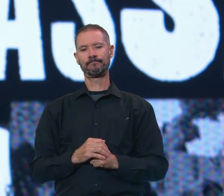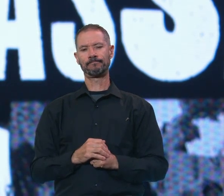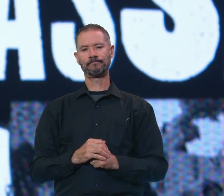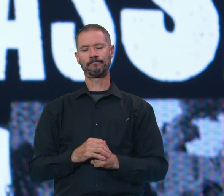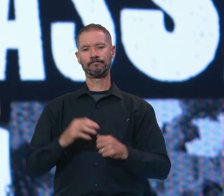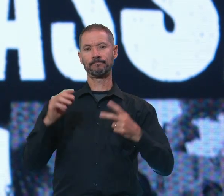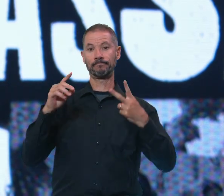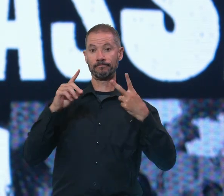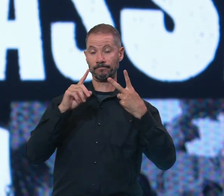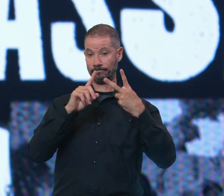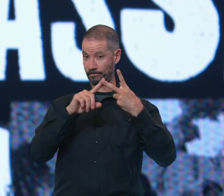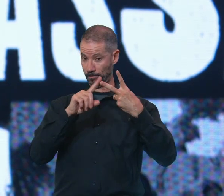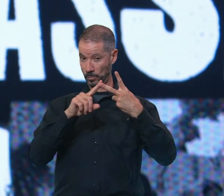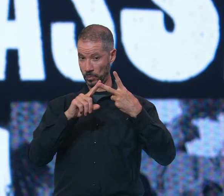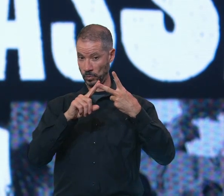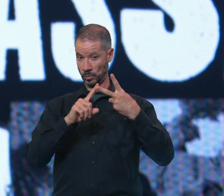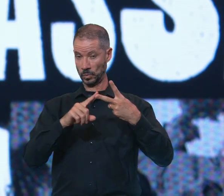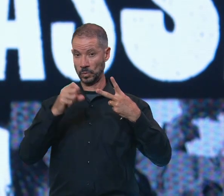Segundo